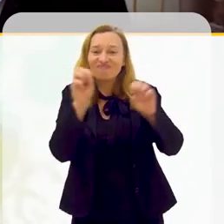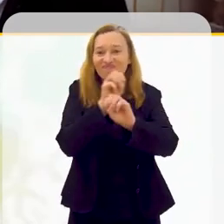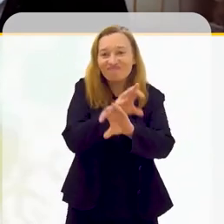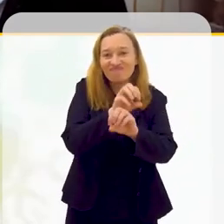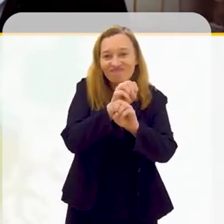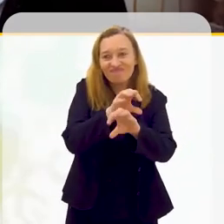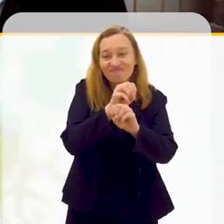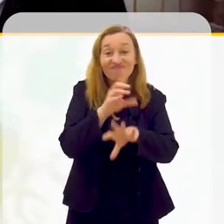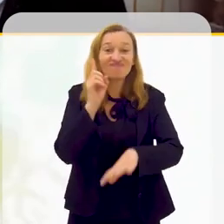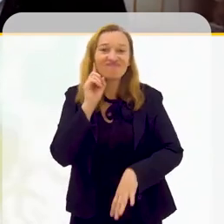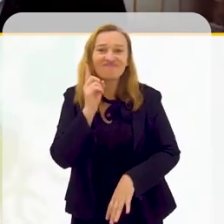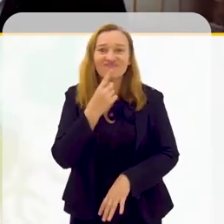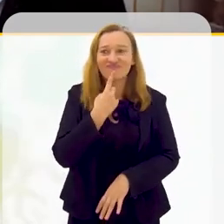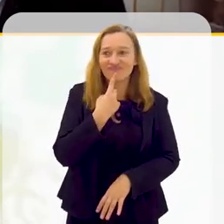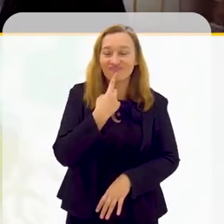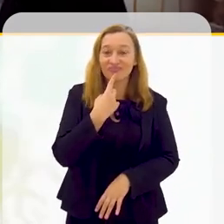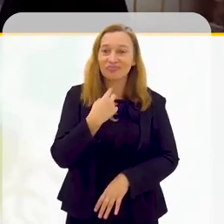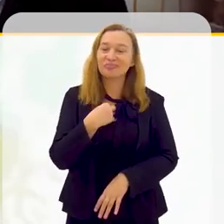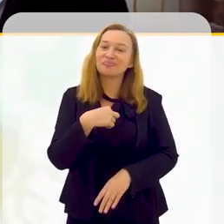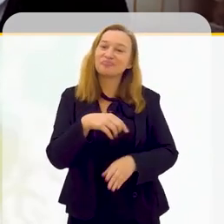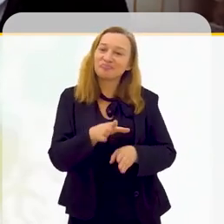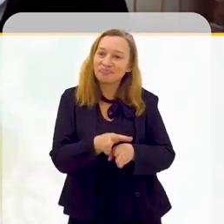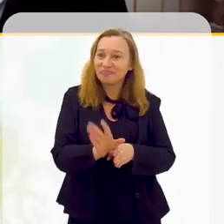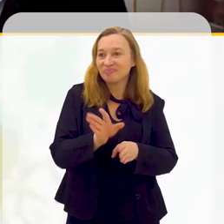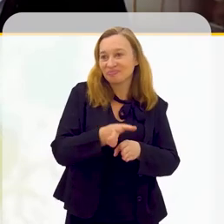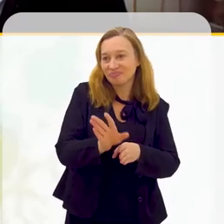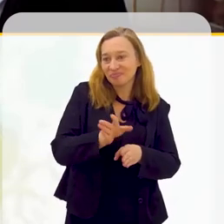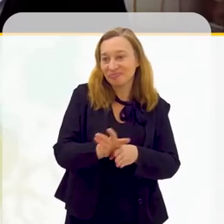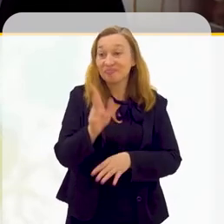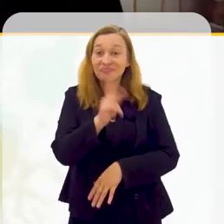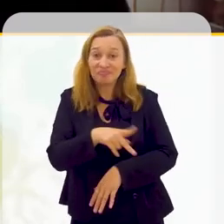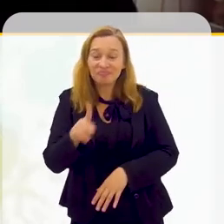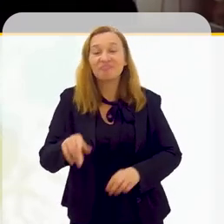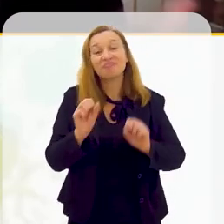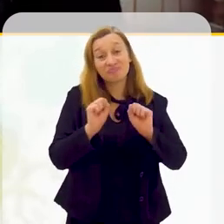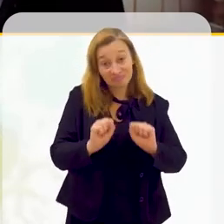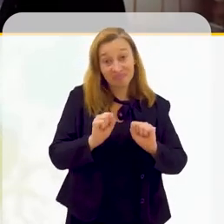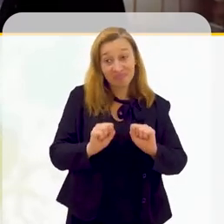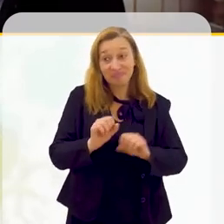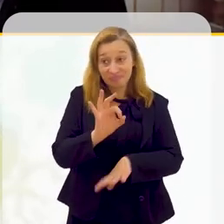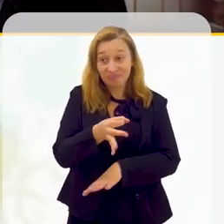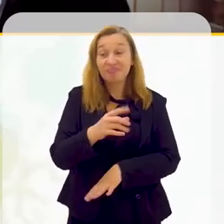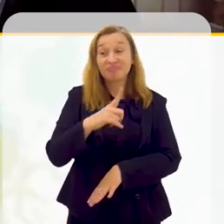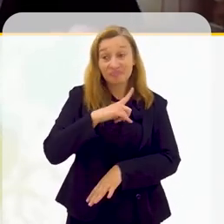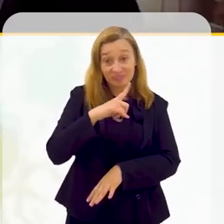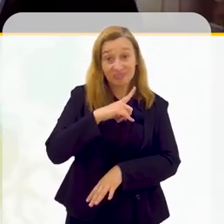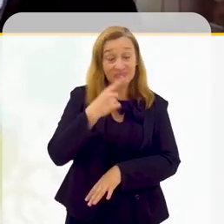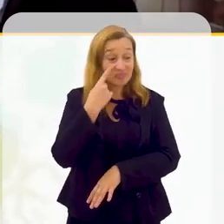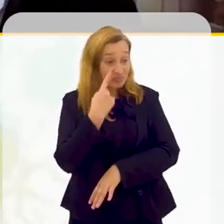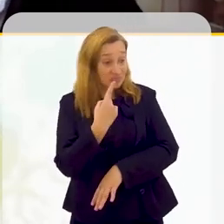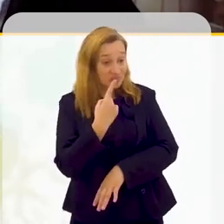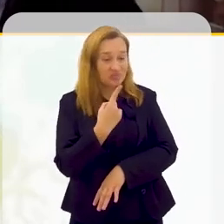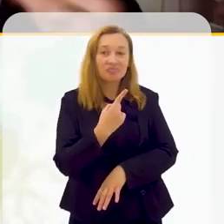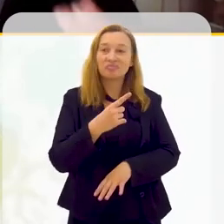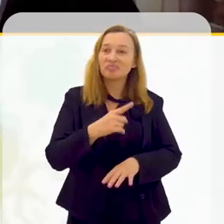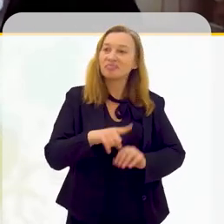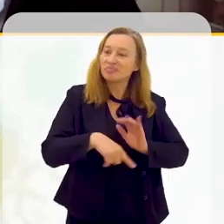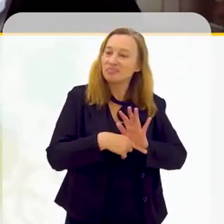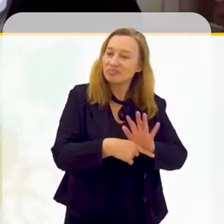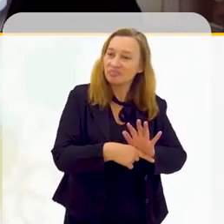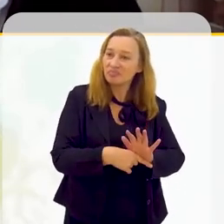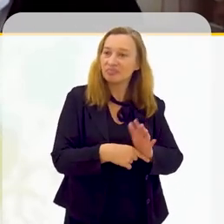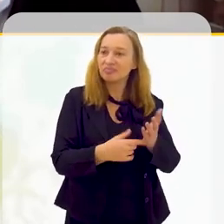a questão da Educação de surdos e auxiliar professores que possam eventualmente ter visto